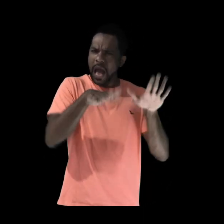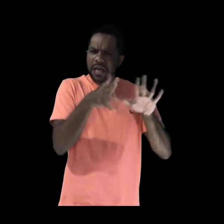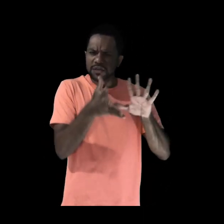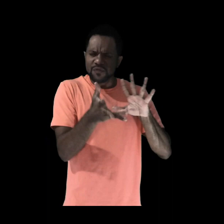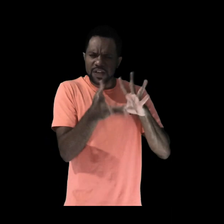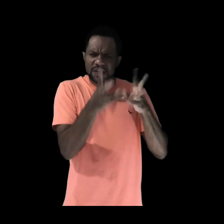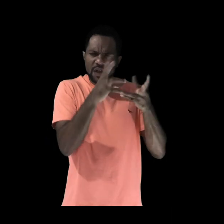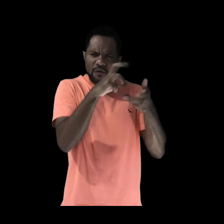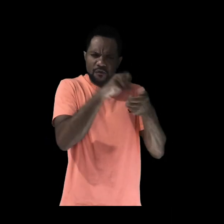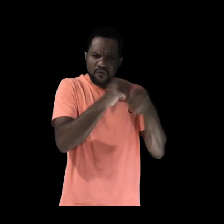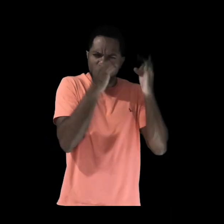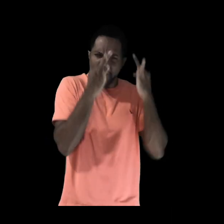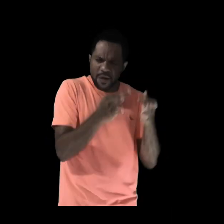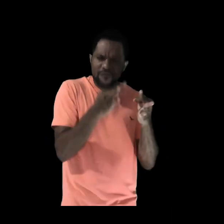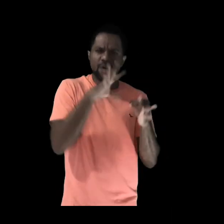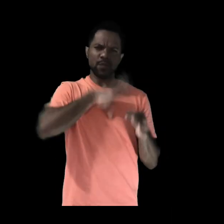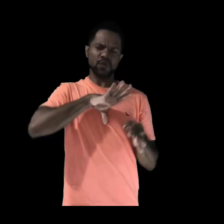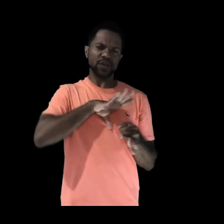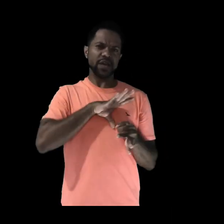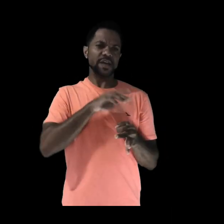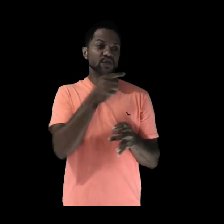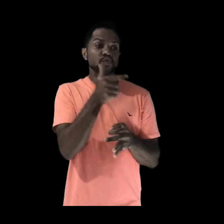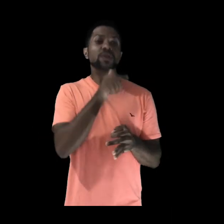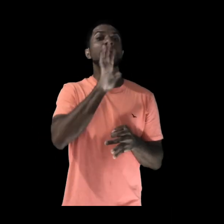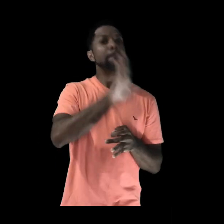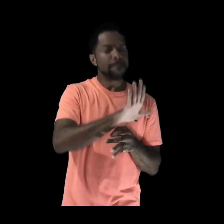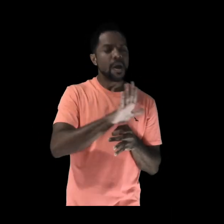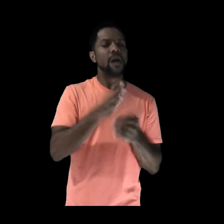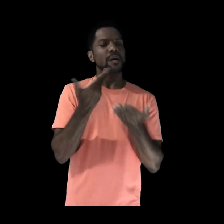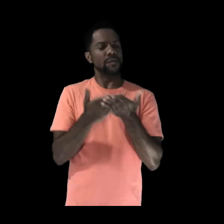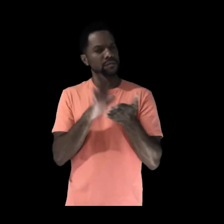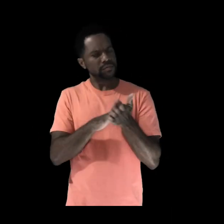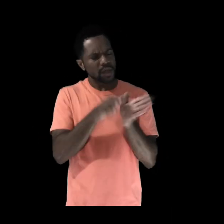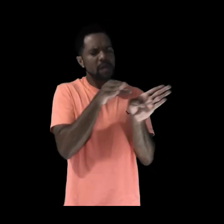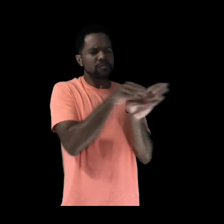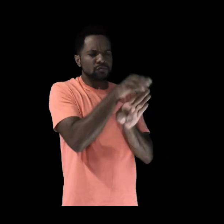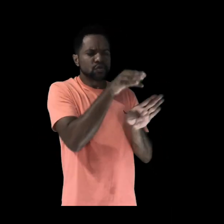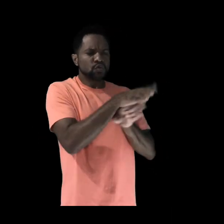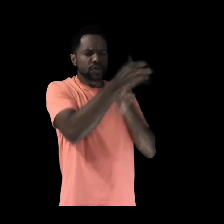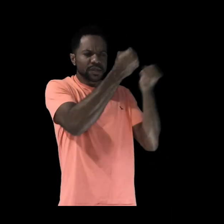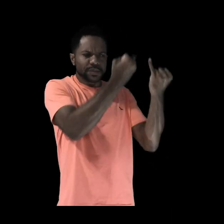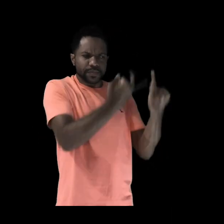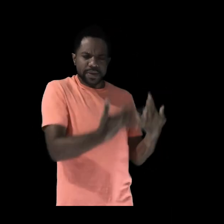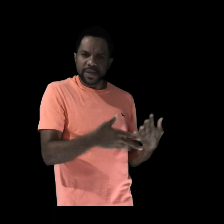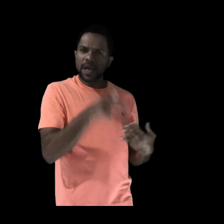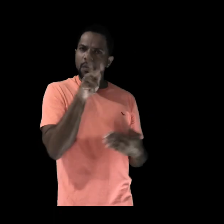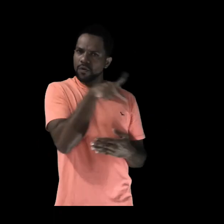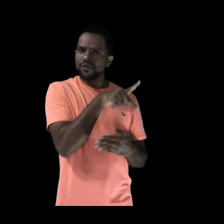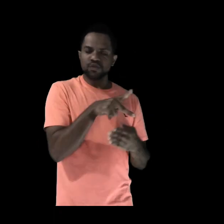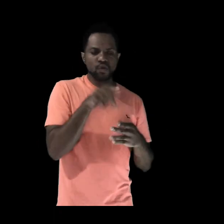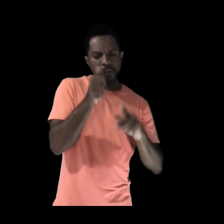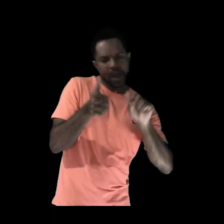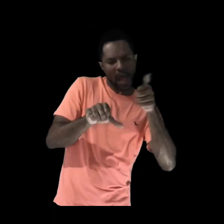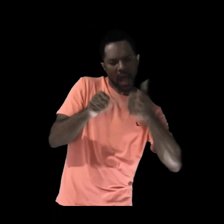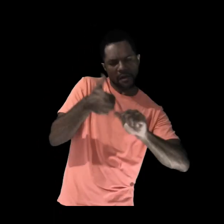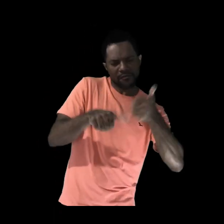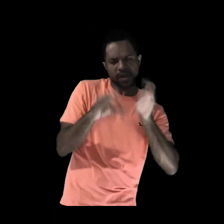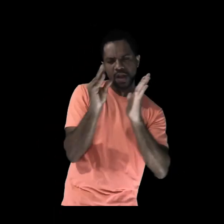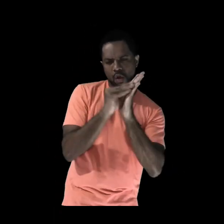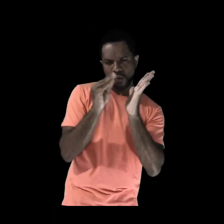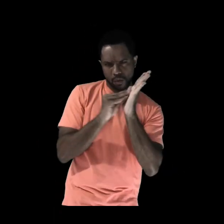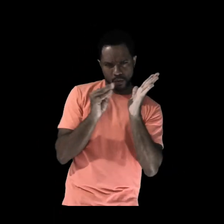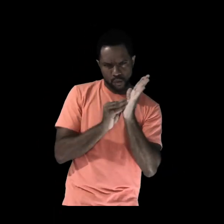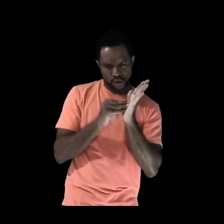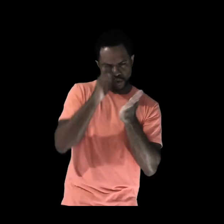Às vezes a forma não vai estar, mas o conteúdo está. Então, o intérprete ele tem que orientar o professor neste sentido, de que o